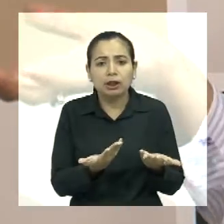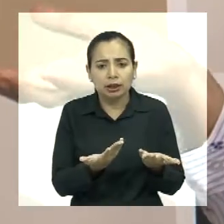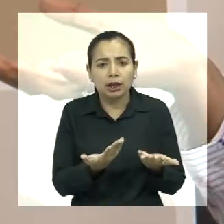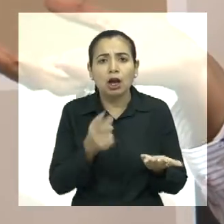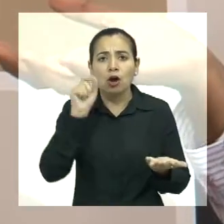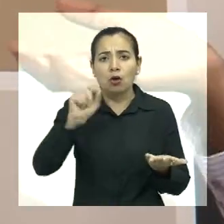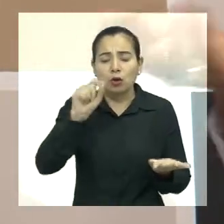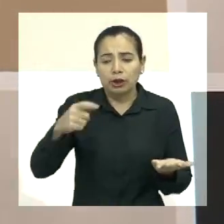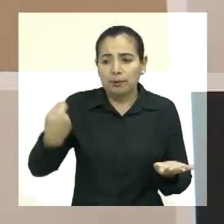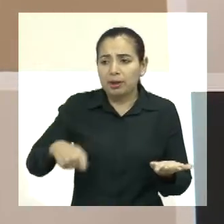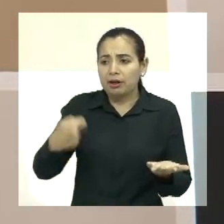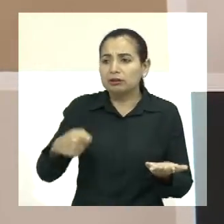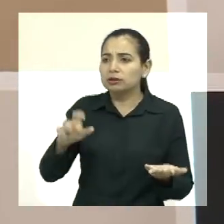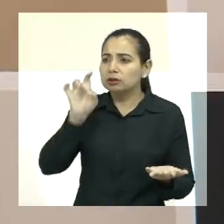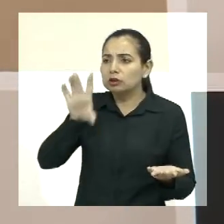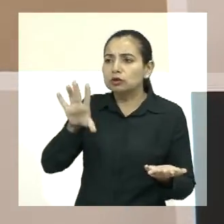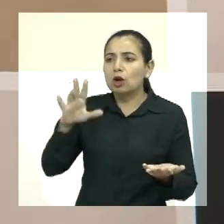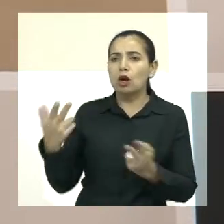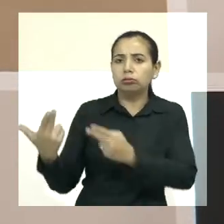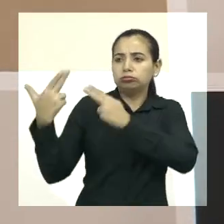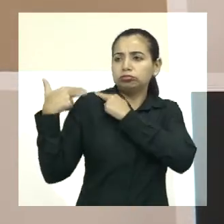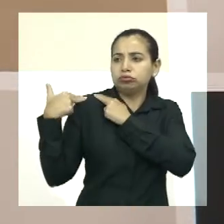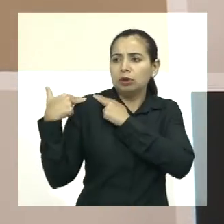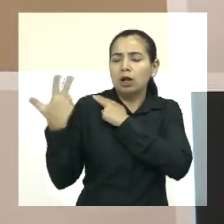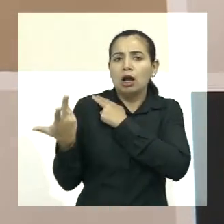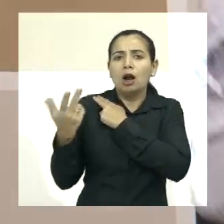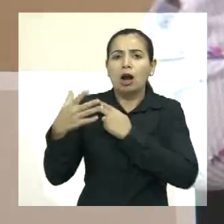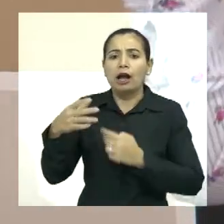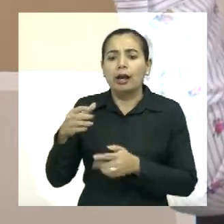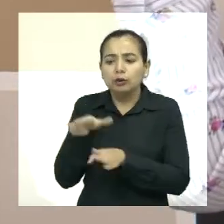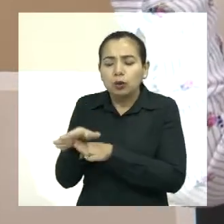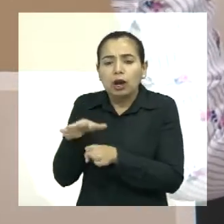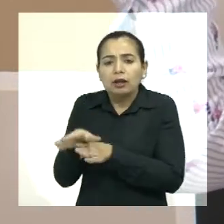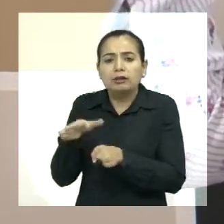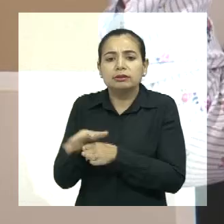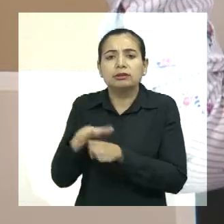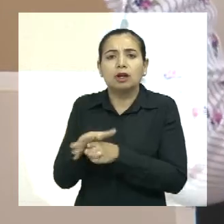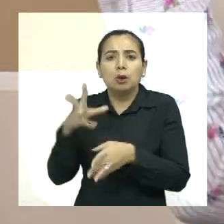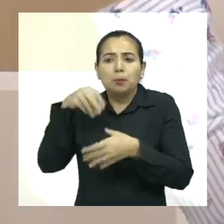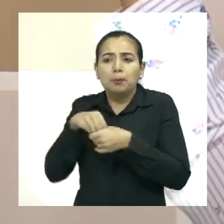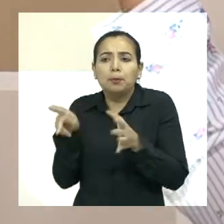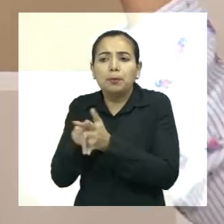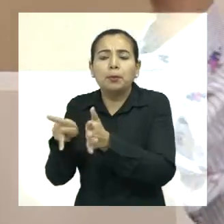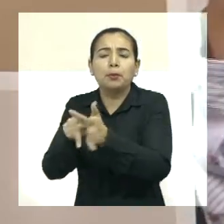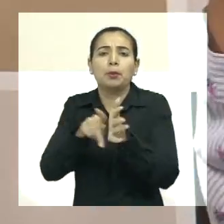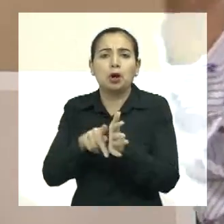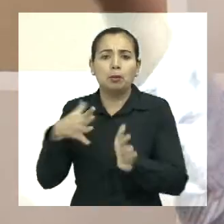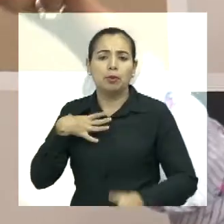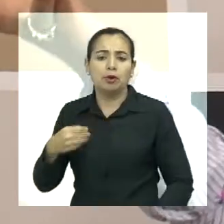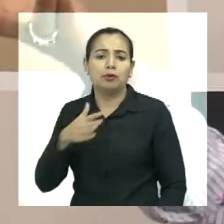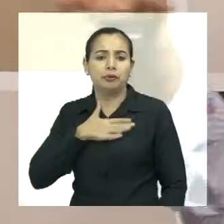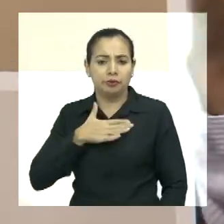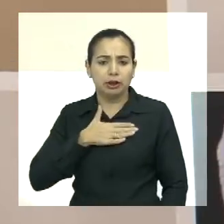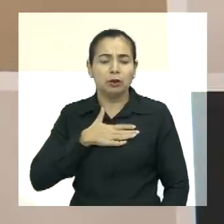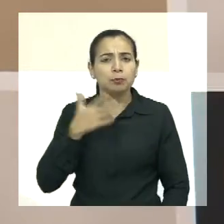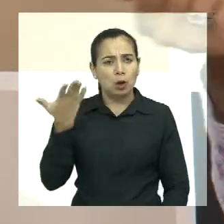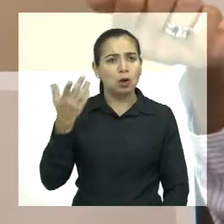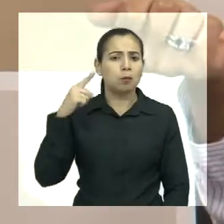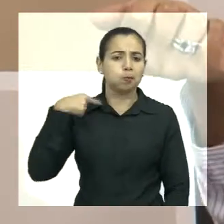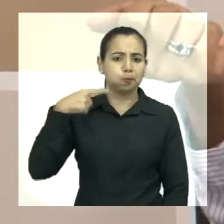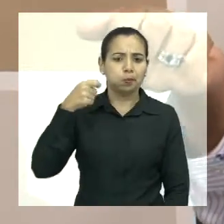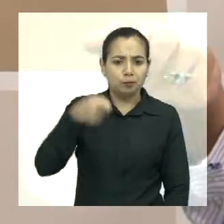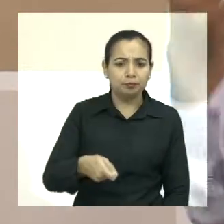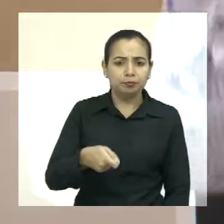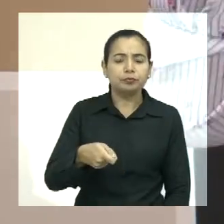dos burocratas a educação íntima dos nossos filhos. A gente acompanhou, por exemplo, ano passado, uma procuradora federal chamada